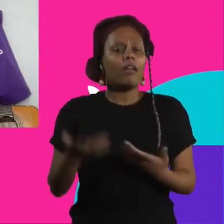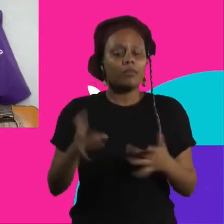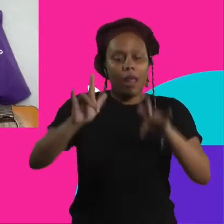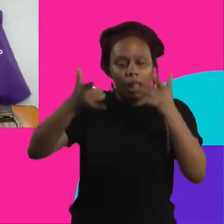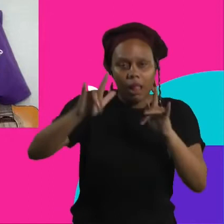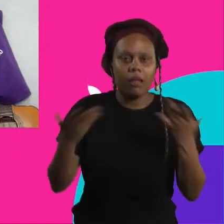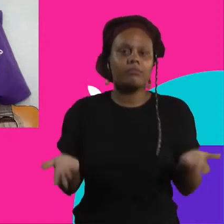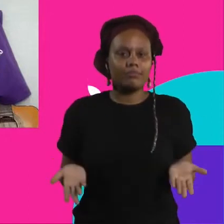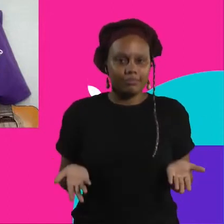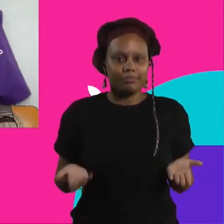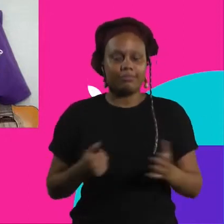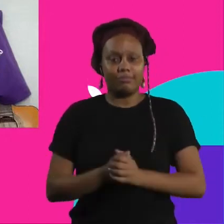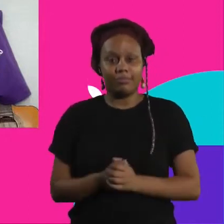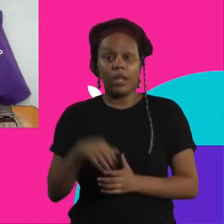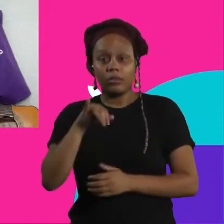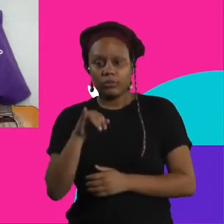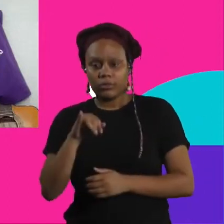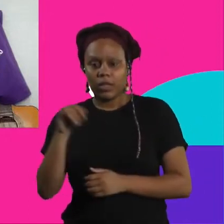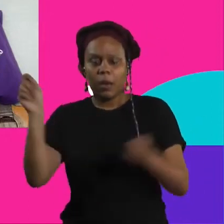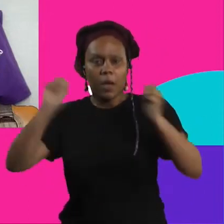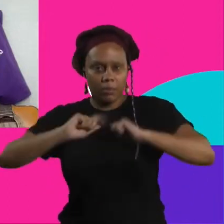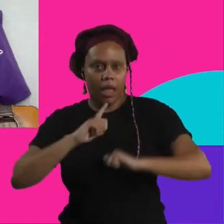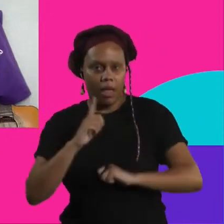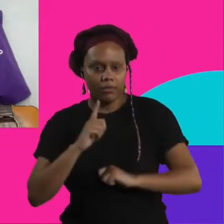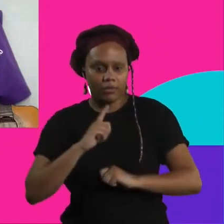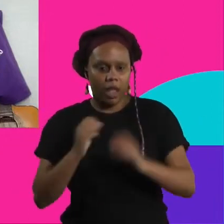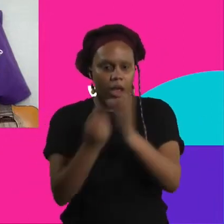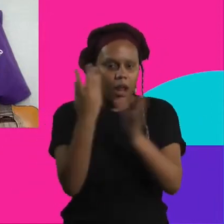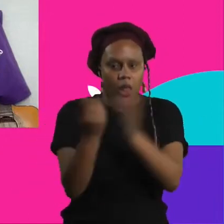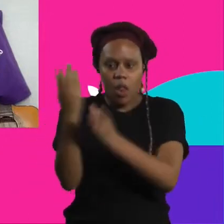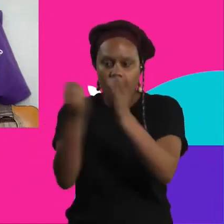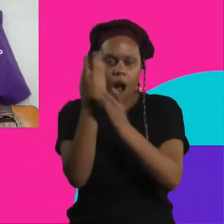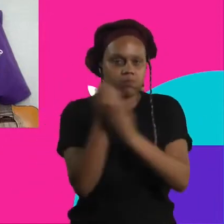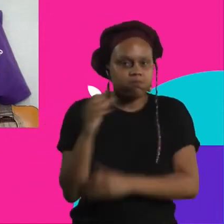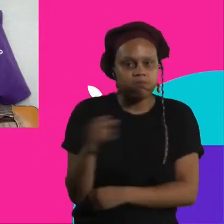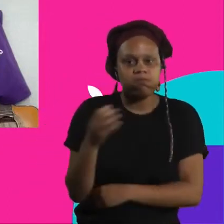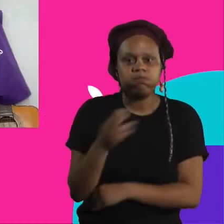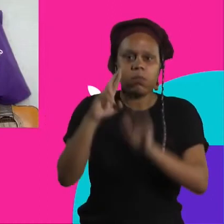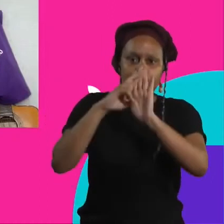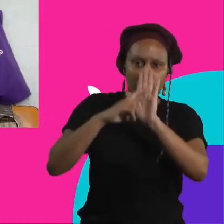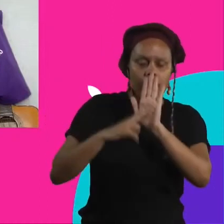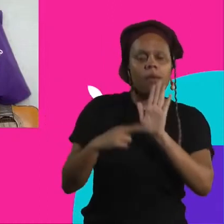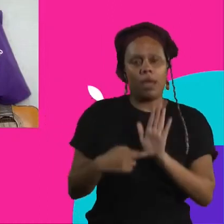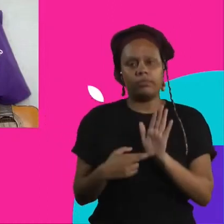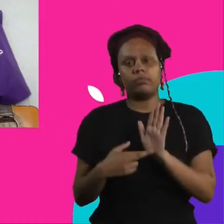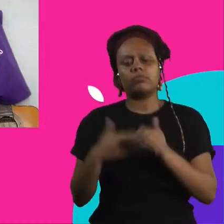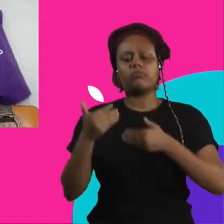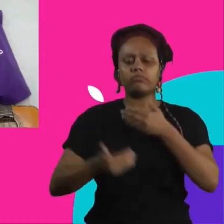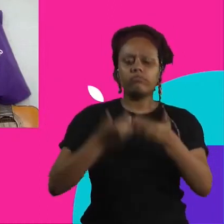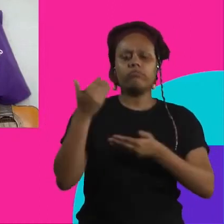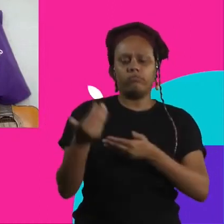criar novas regras, a gente tem que pensar isso. E aí você vê se o processo de criação de uma nova